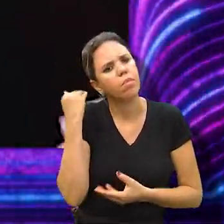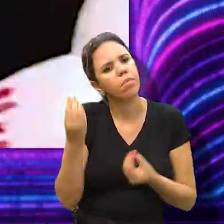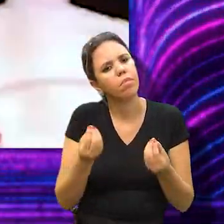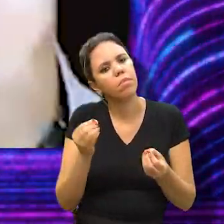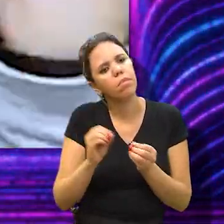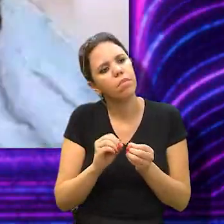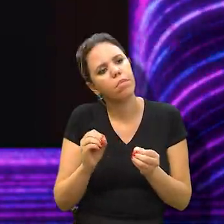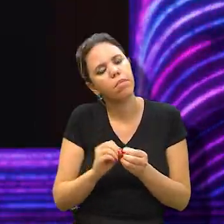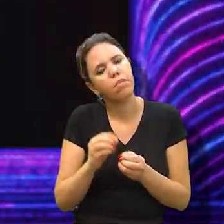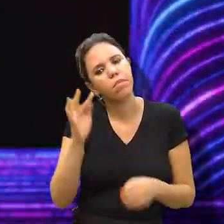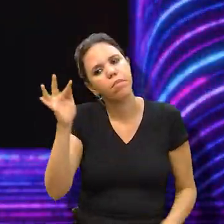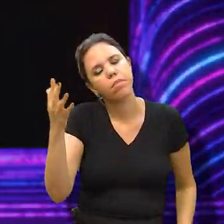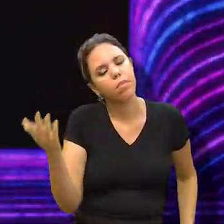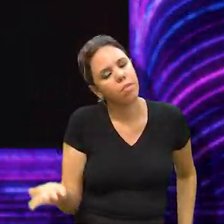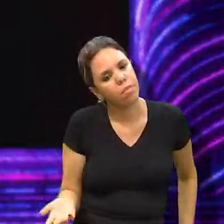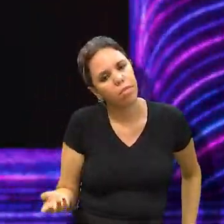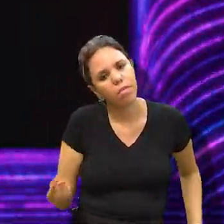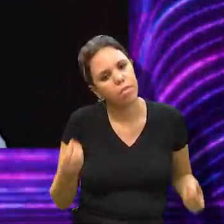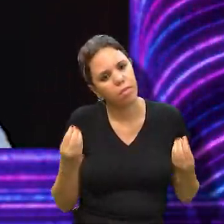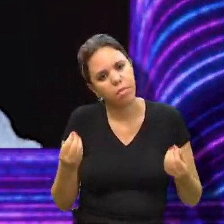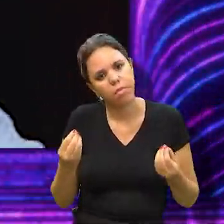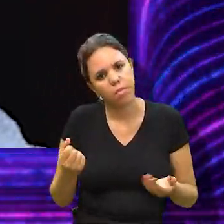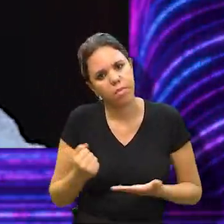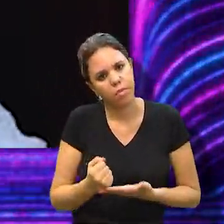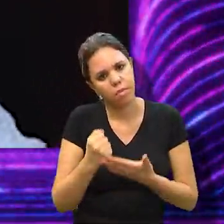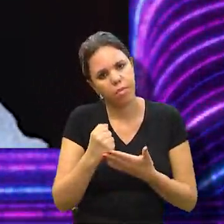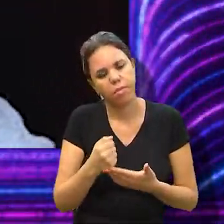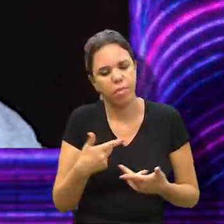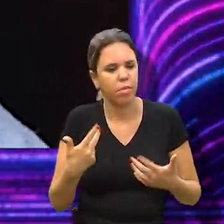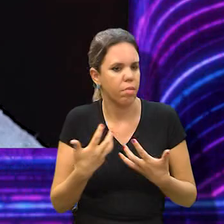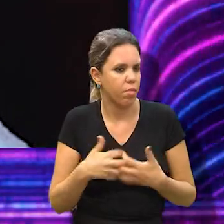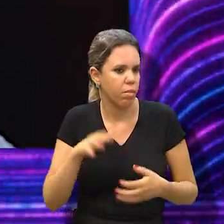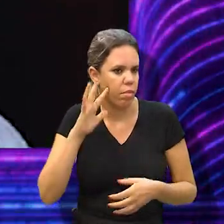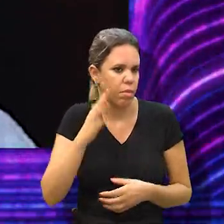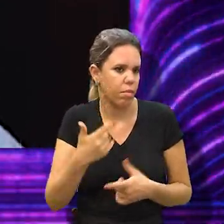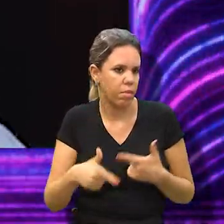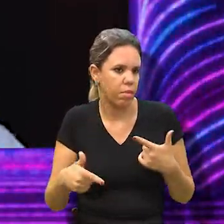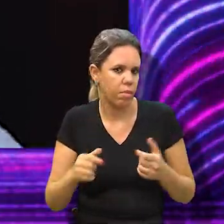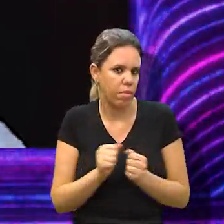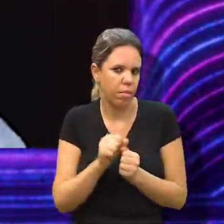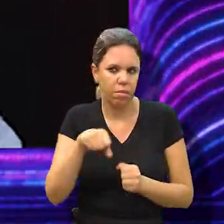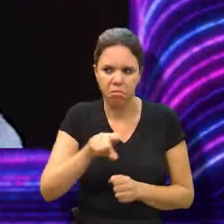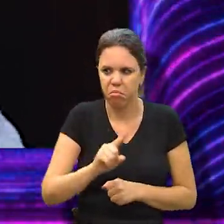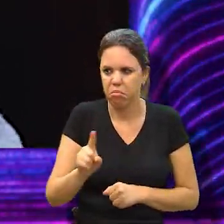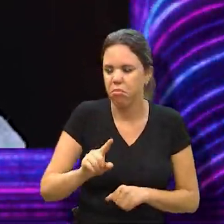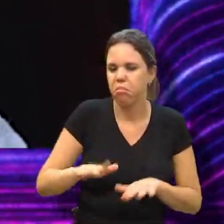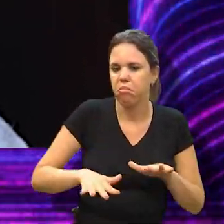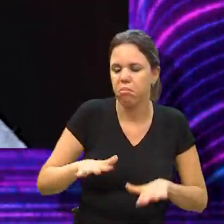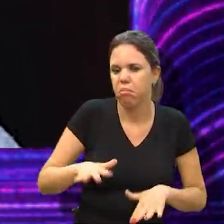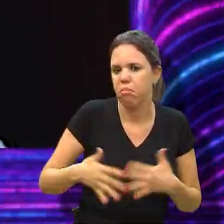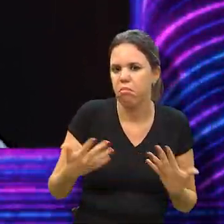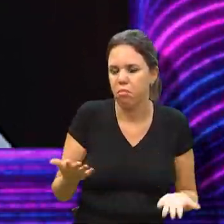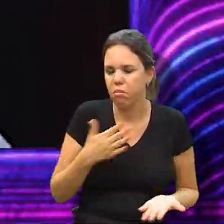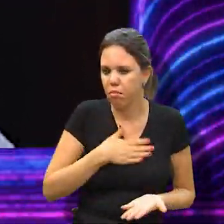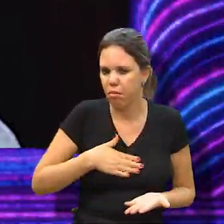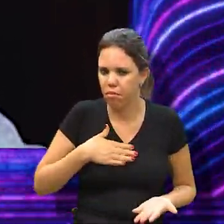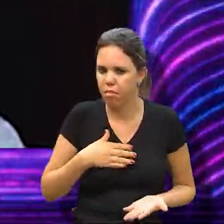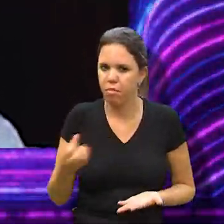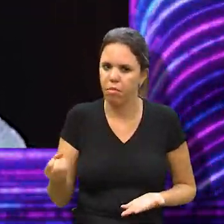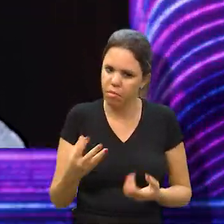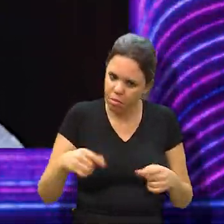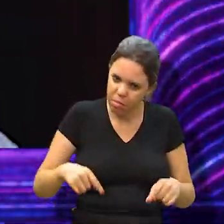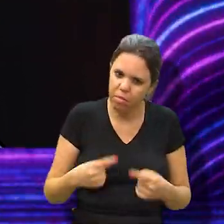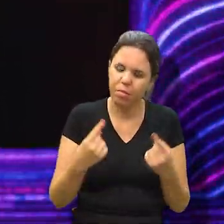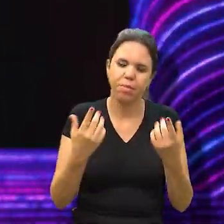para saber o que eles vão fazer, como eles vão lidar com a situação, se eles vão ficar juntos ou não. Então, assim, eu gosto de